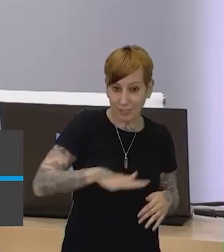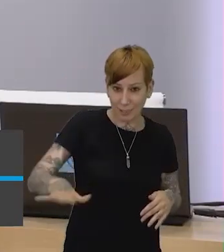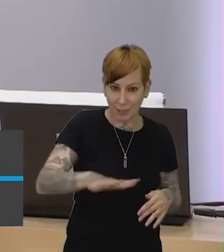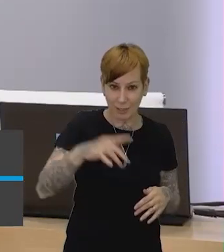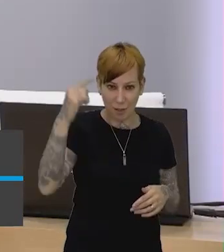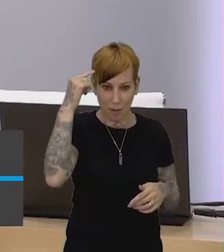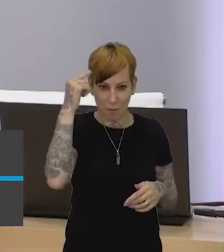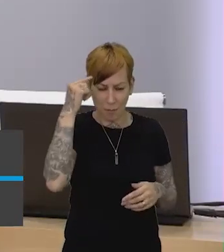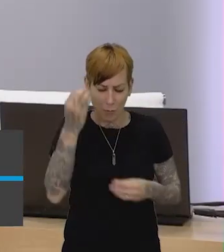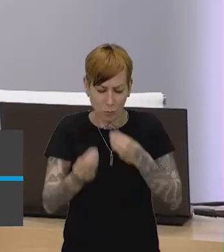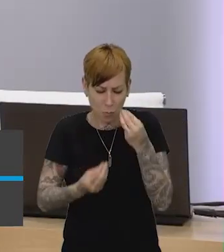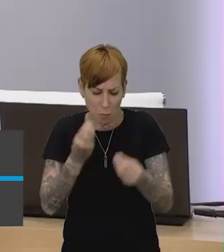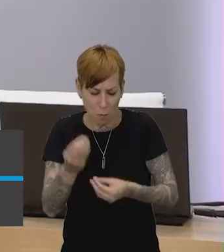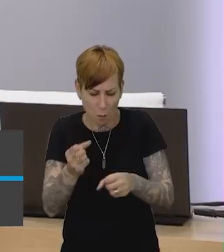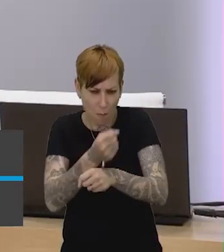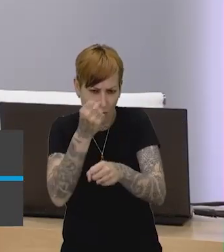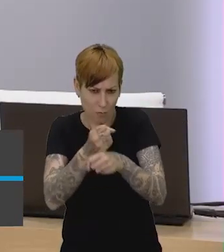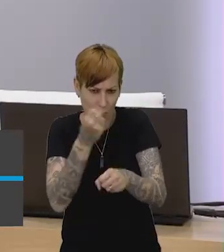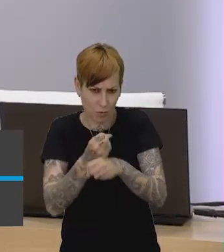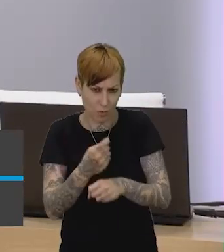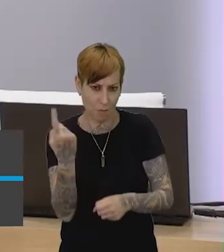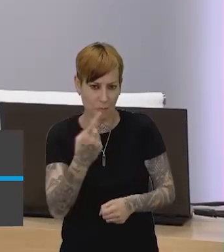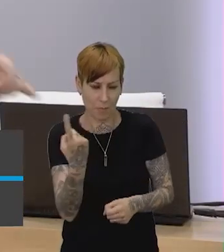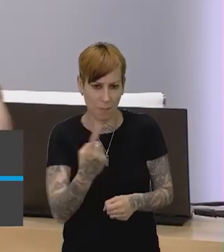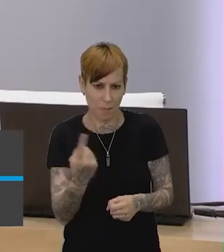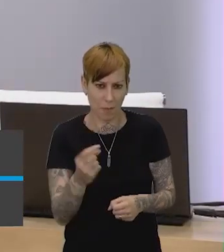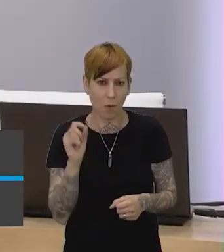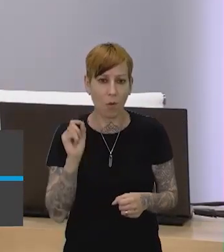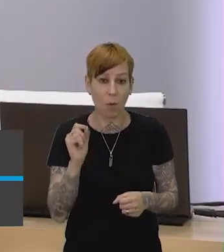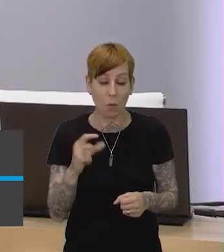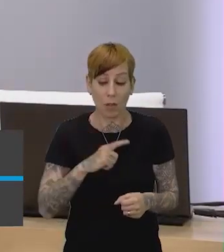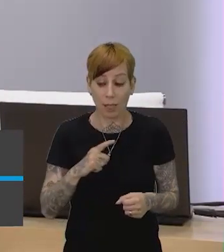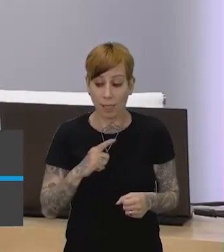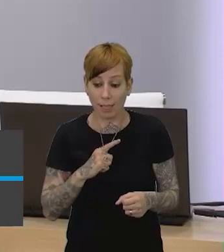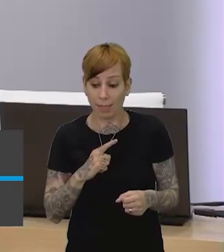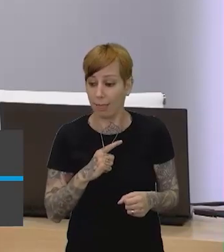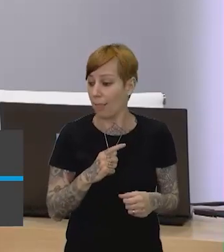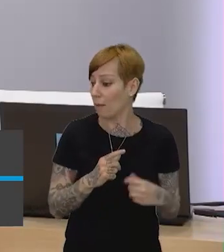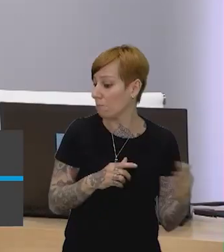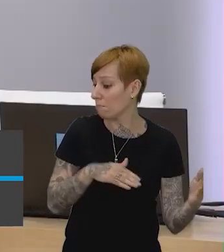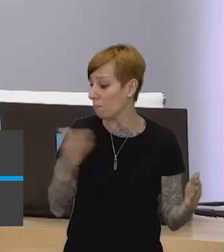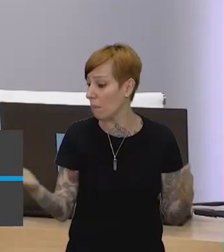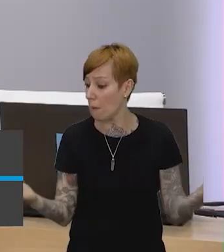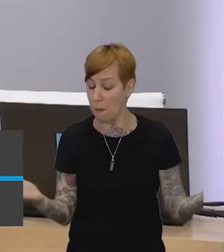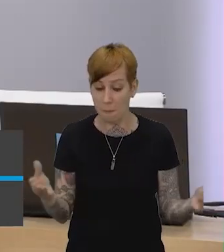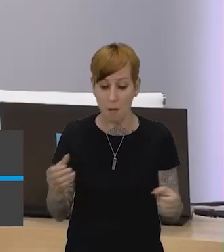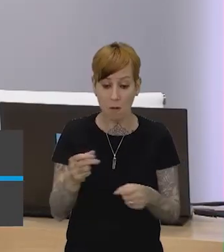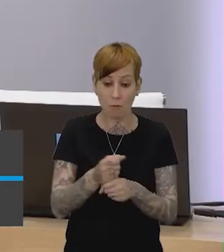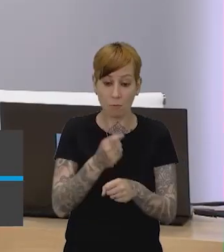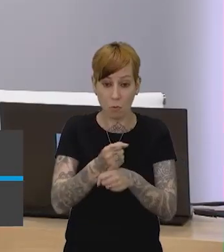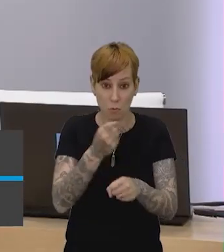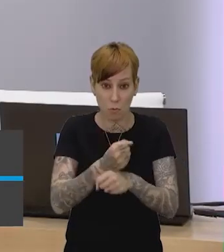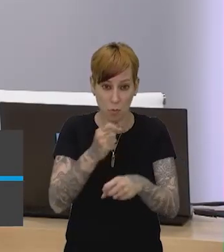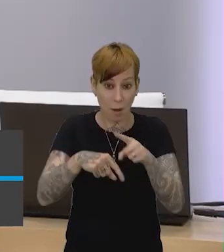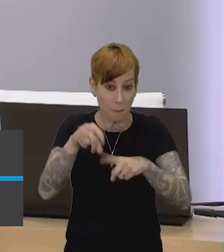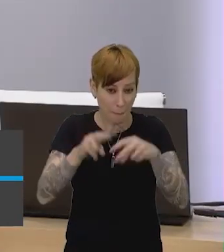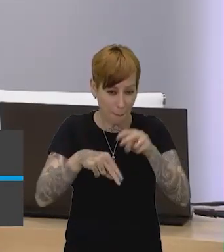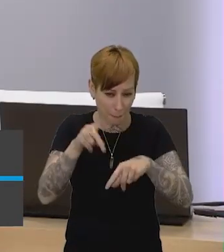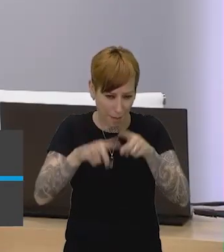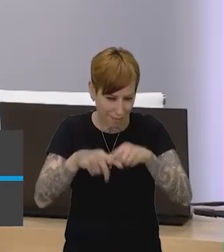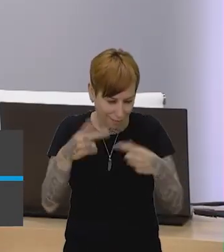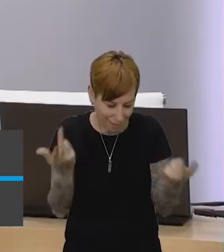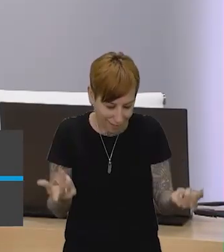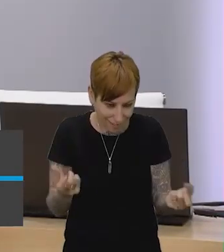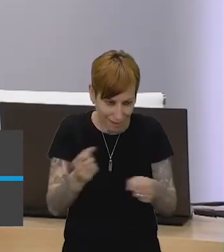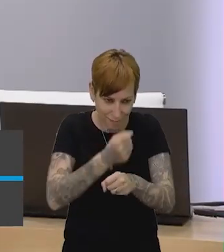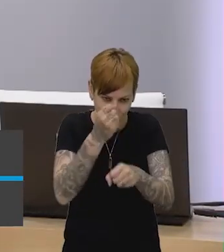pense como eu vou construir essa casa. Porque, primeiro, o que tem aqui perto que eu possa construir uma casa? Né? Não adianta eu querer construir uma casa de